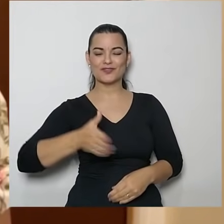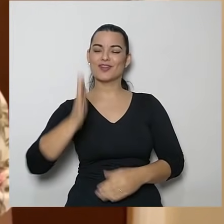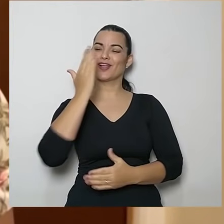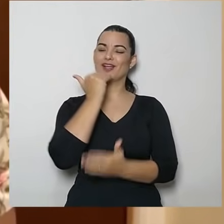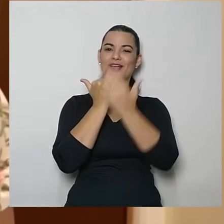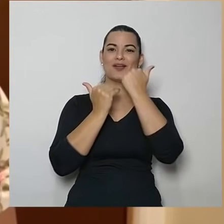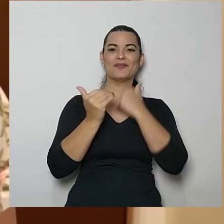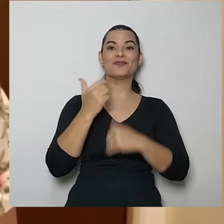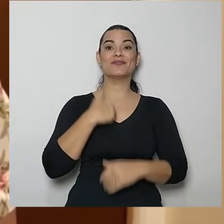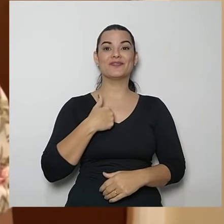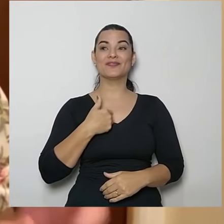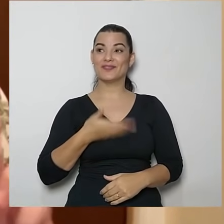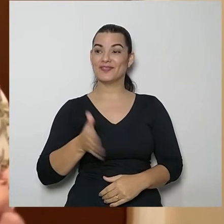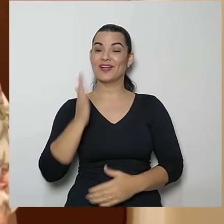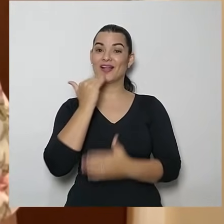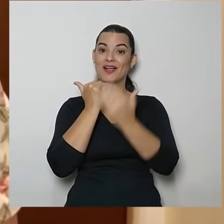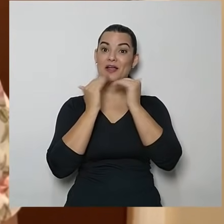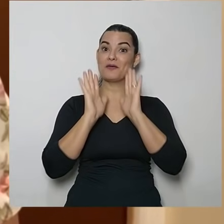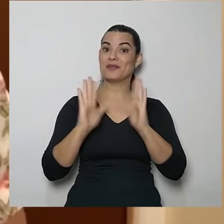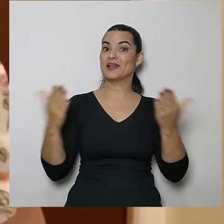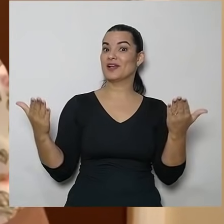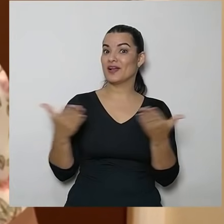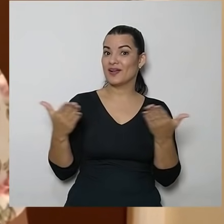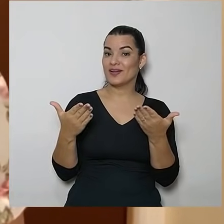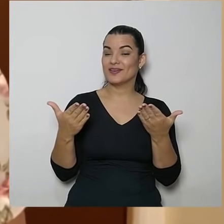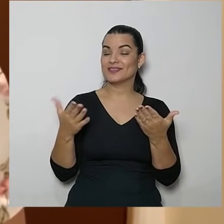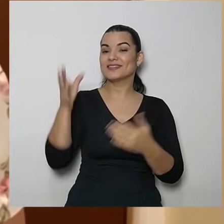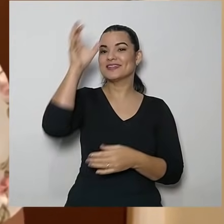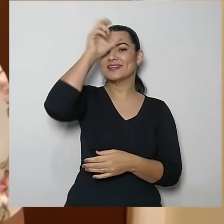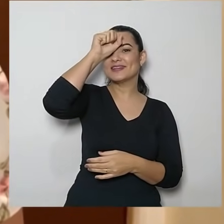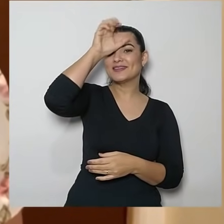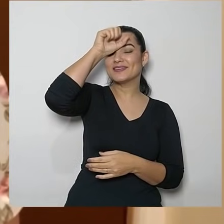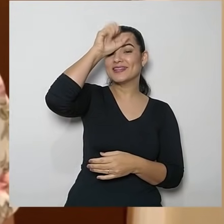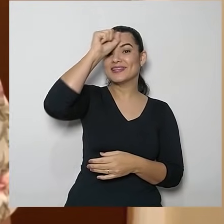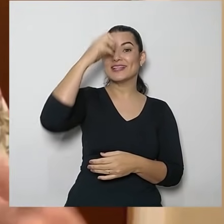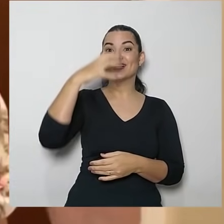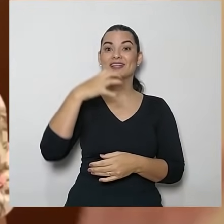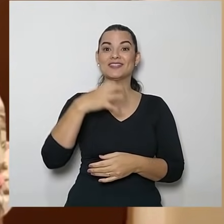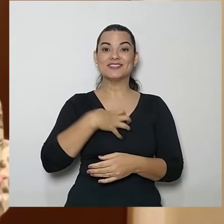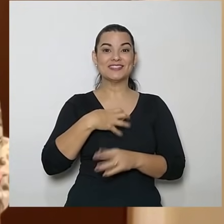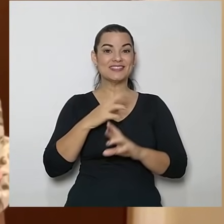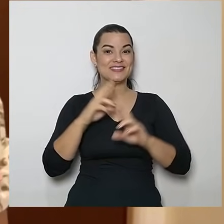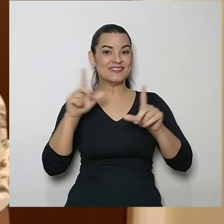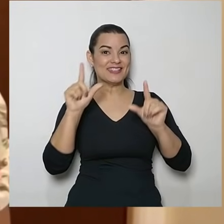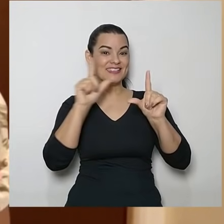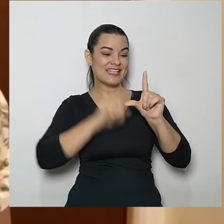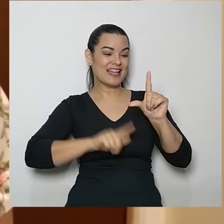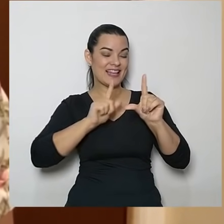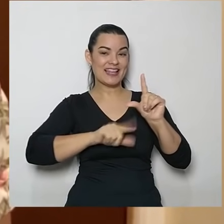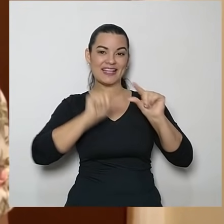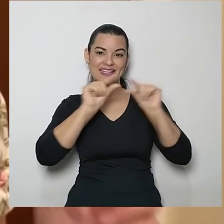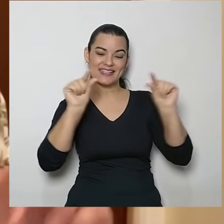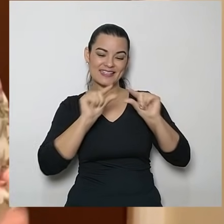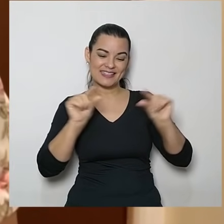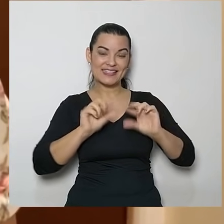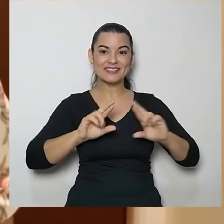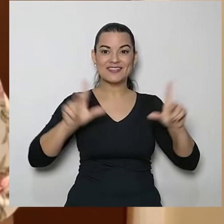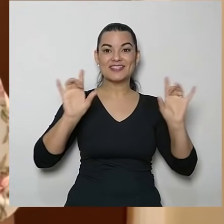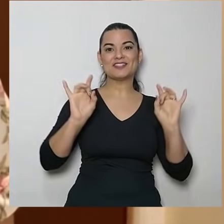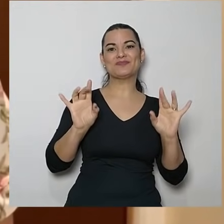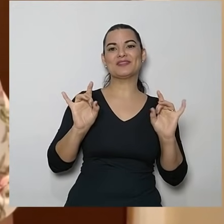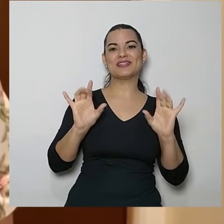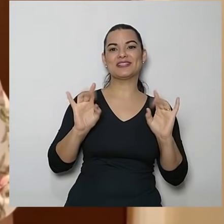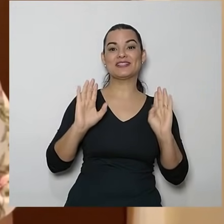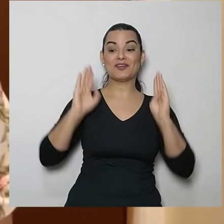vou comer. Mas hoje vamos aprender a cantar uma versão especial, dedicada ao